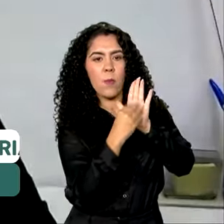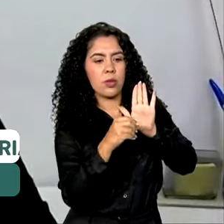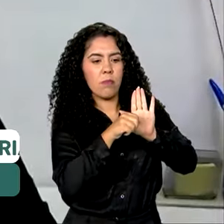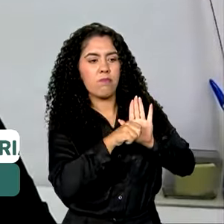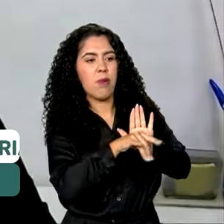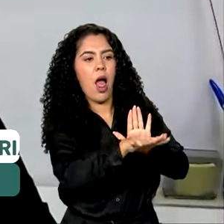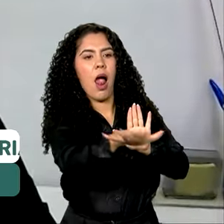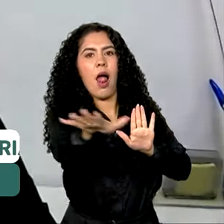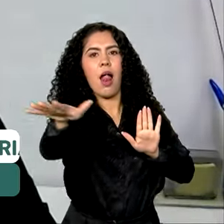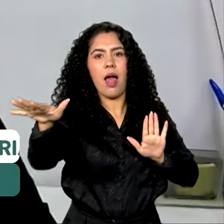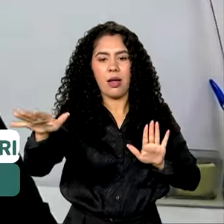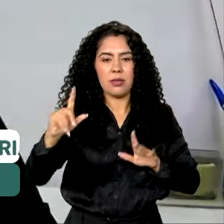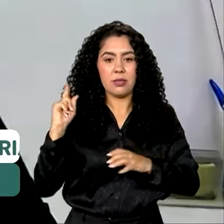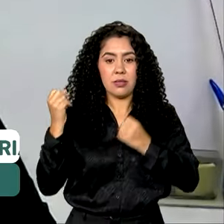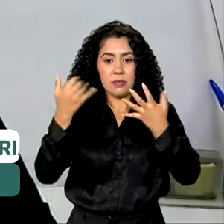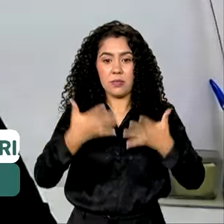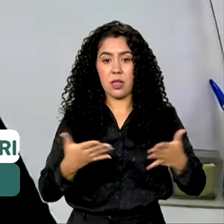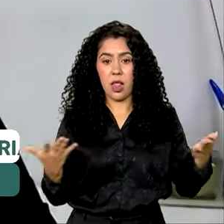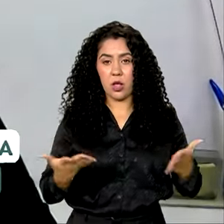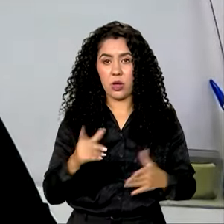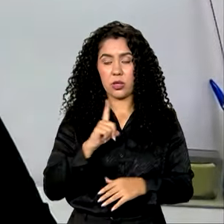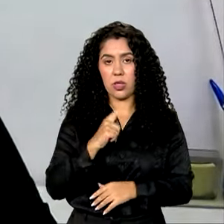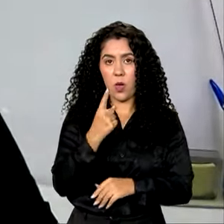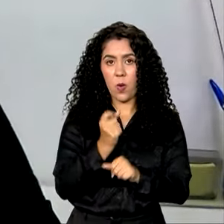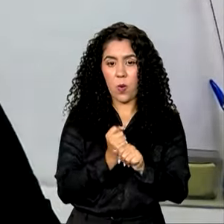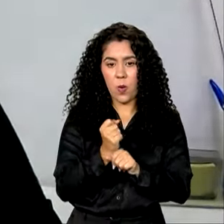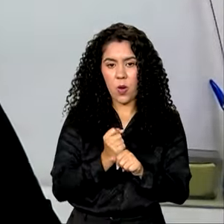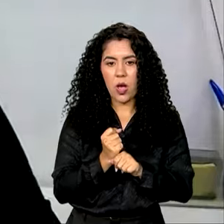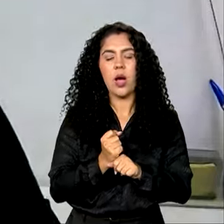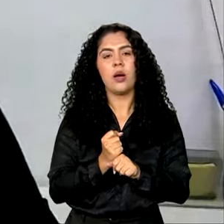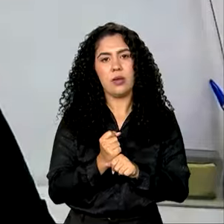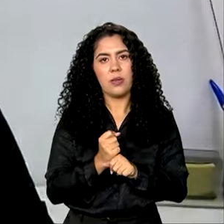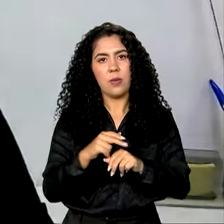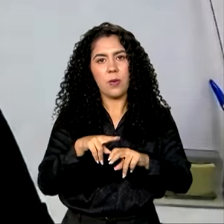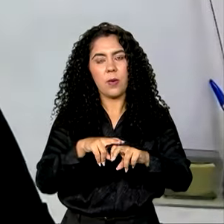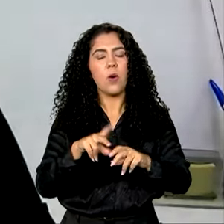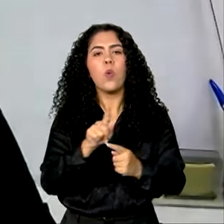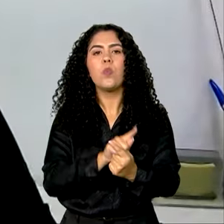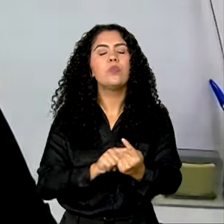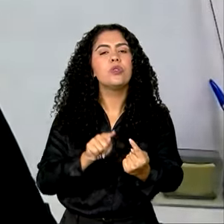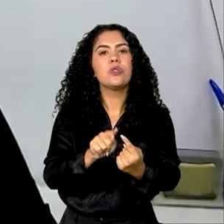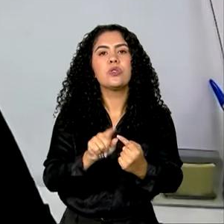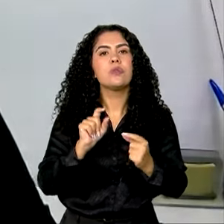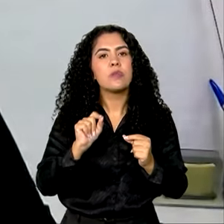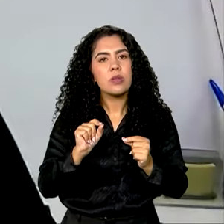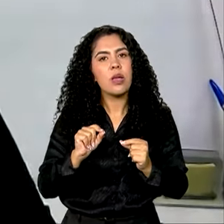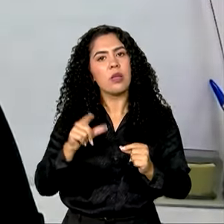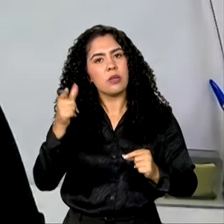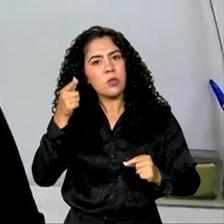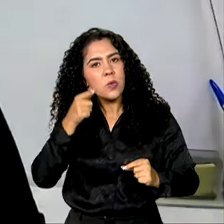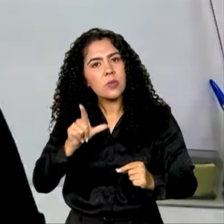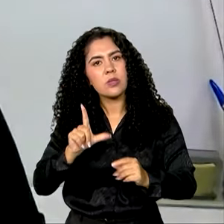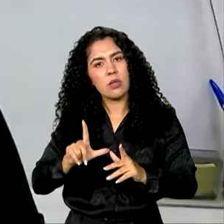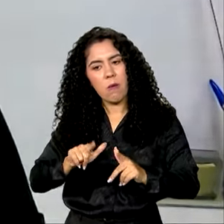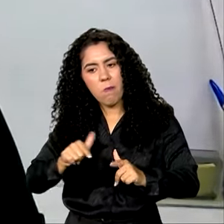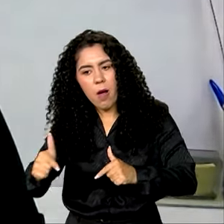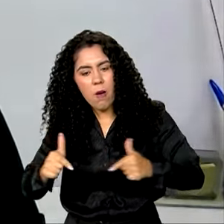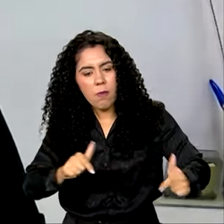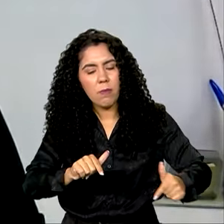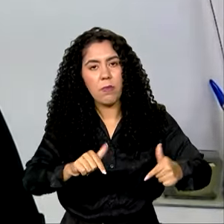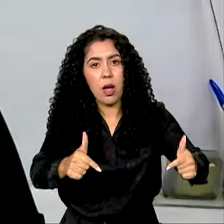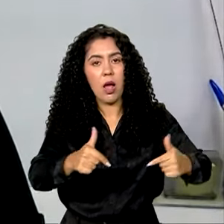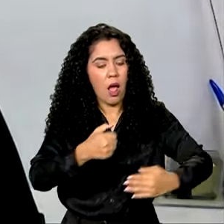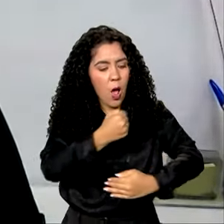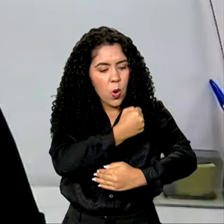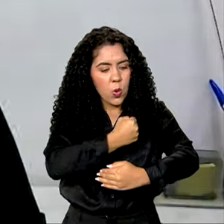A gente está completando agora um ano da instituição da política com o objetivo de abraçar essas iniciativas. As cozinhas solidárias,